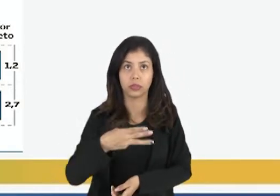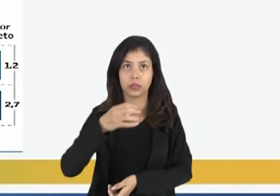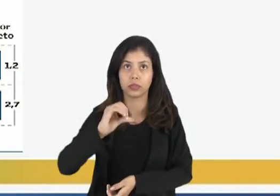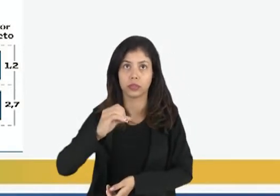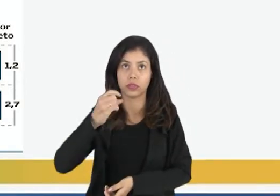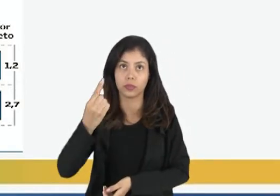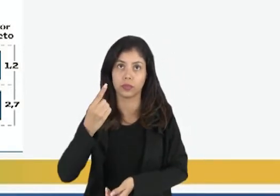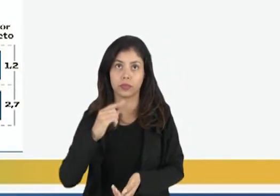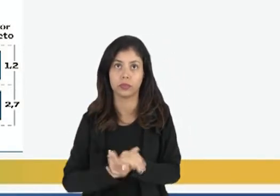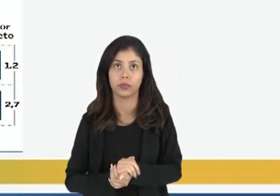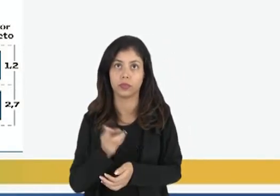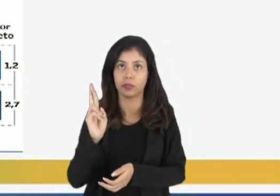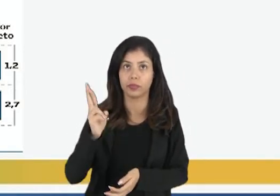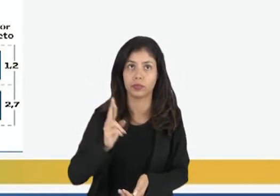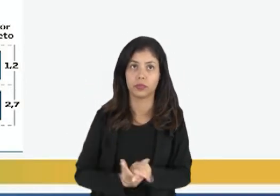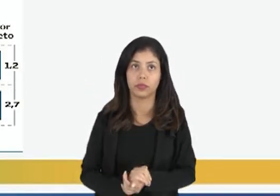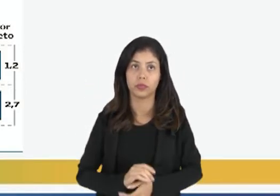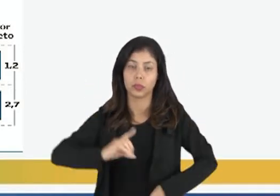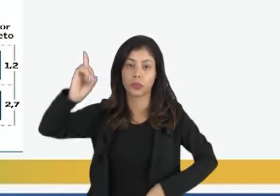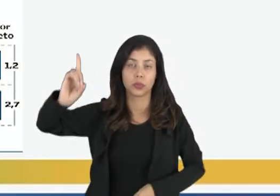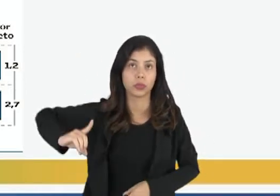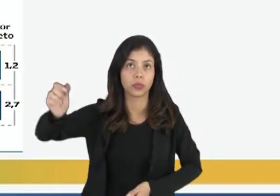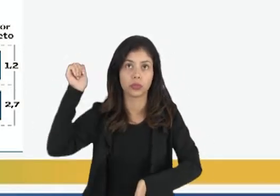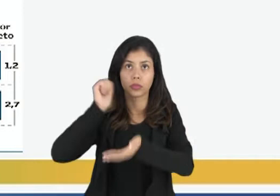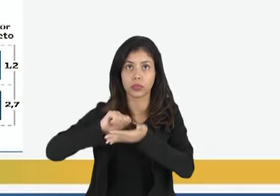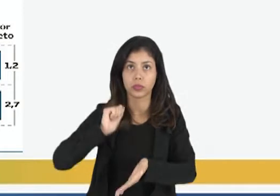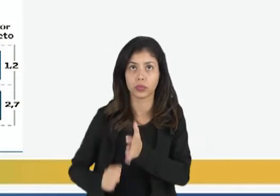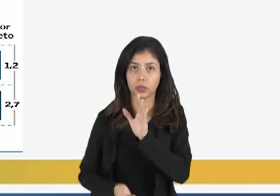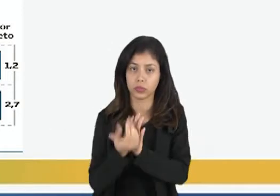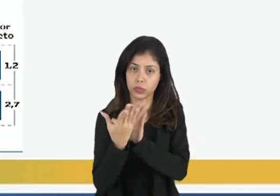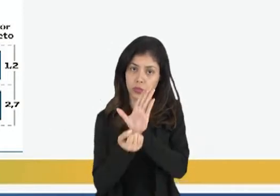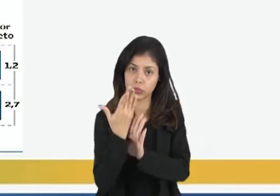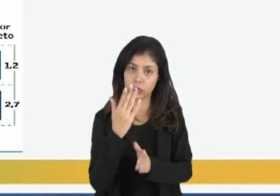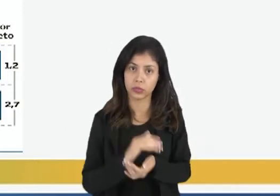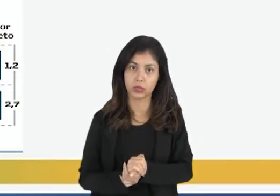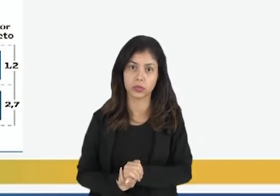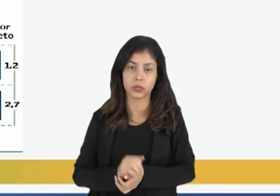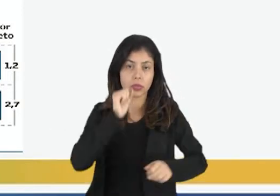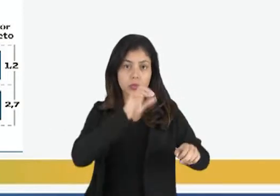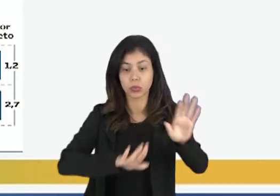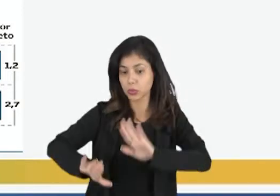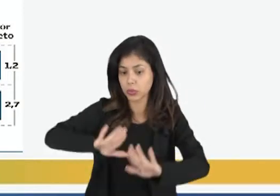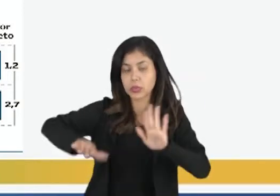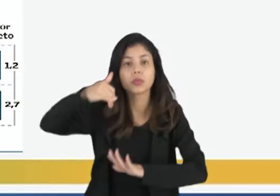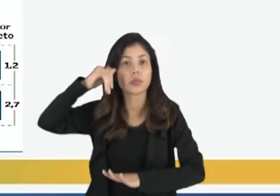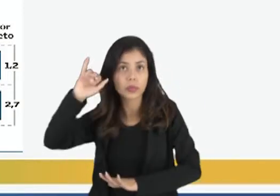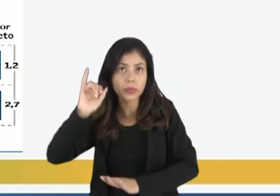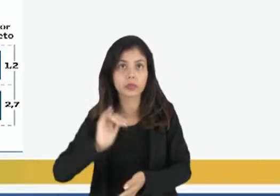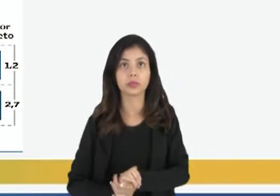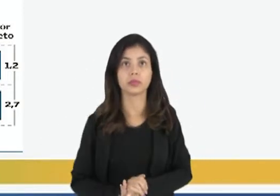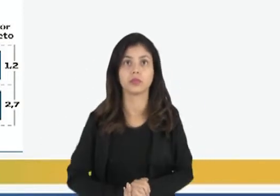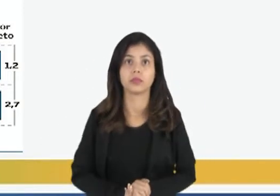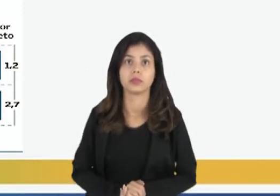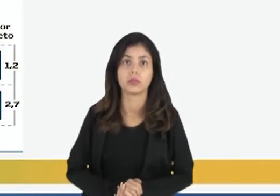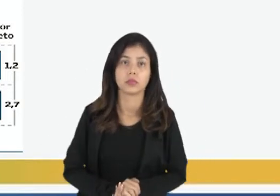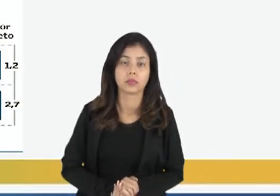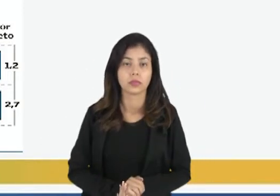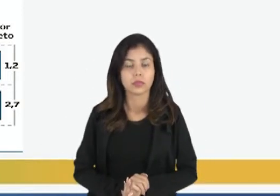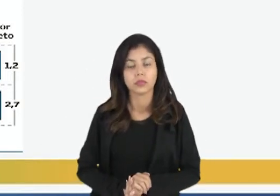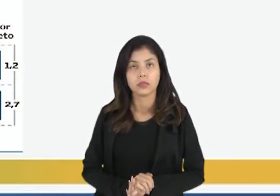1.301. E bem aqui do lado direito, onde está escrito produção ocupada na agropecuária por grau de instrução